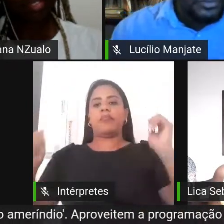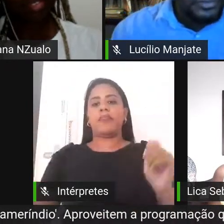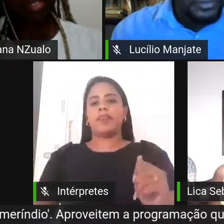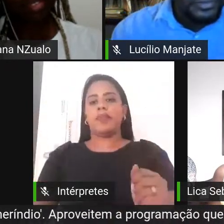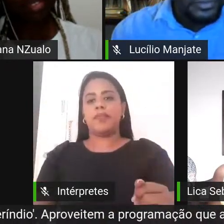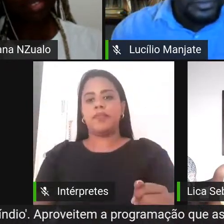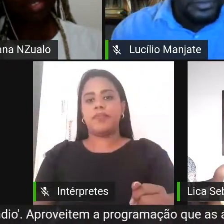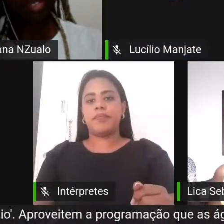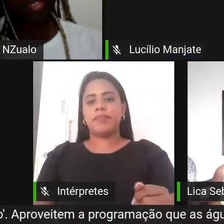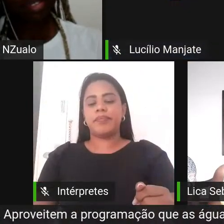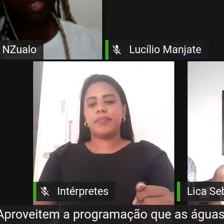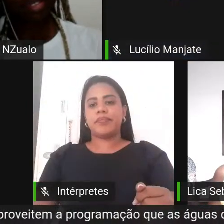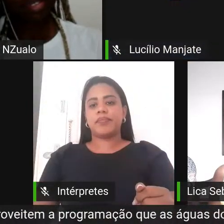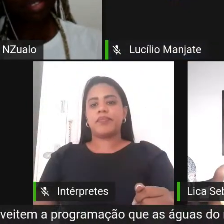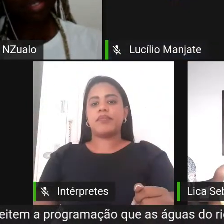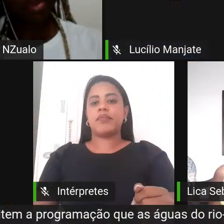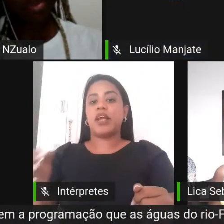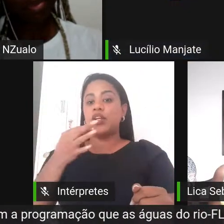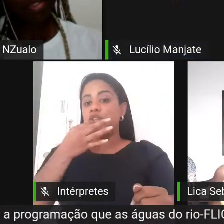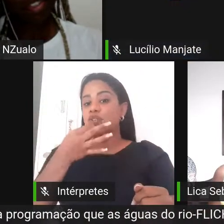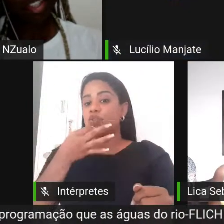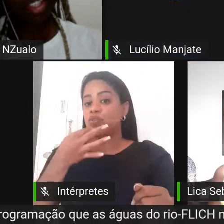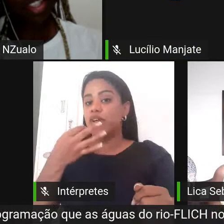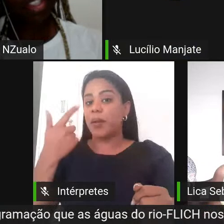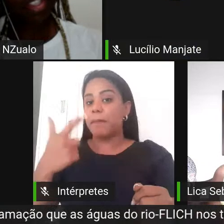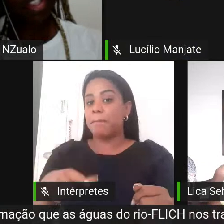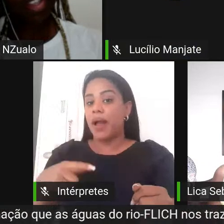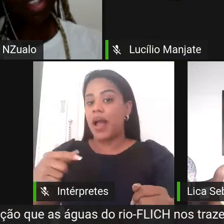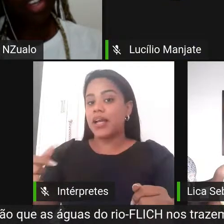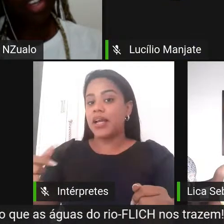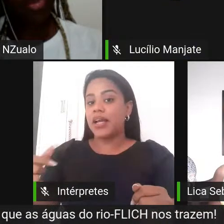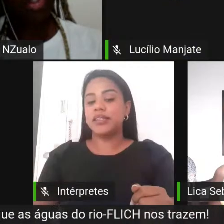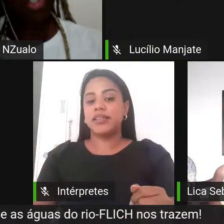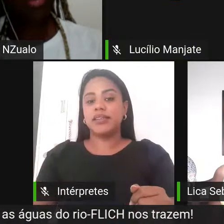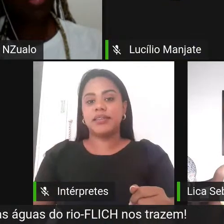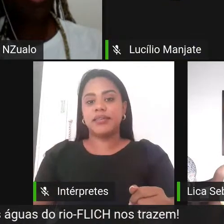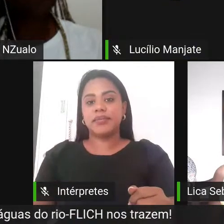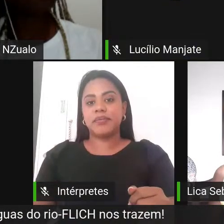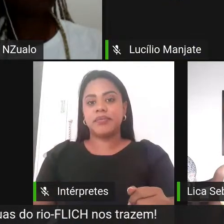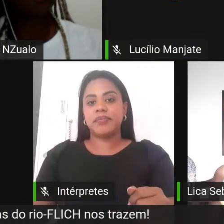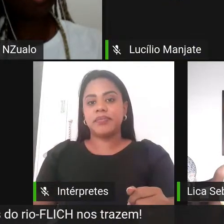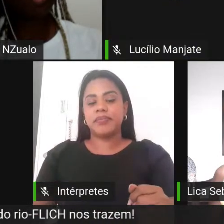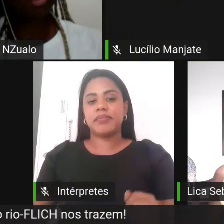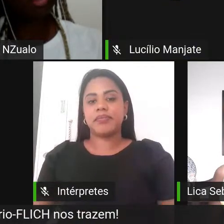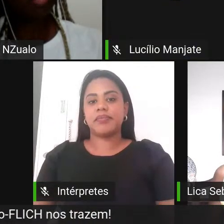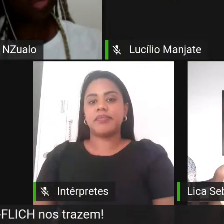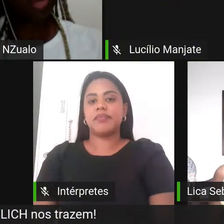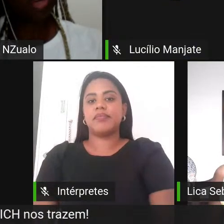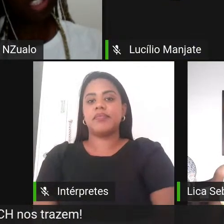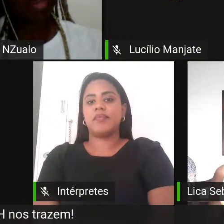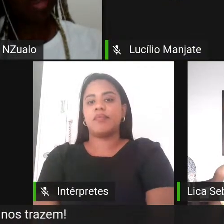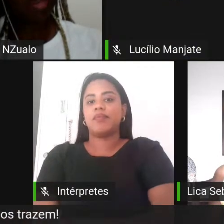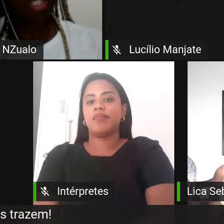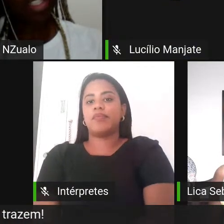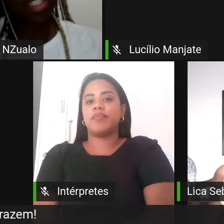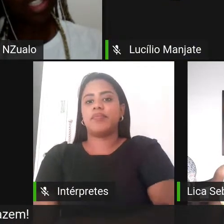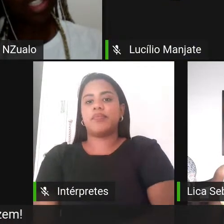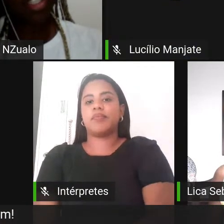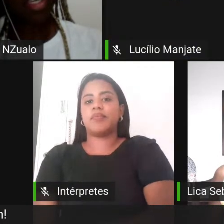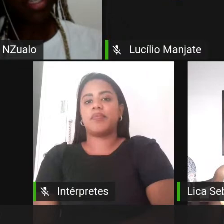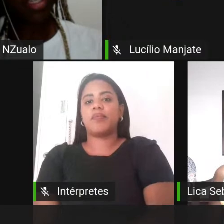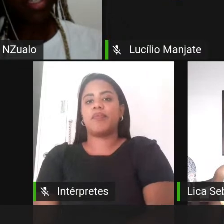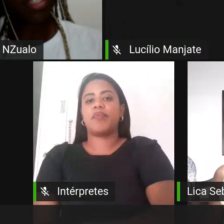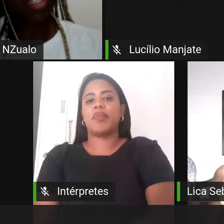Quer sugerir mais alguém, Eliana, nesse sentido? Sim, eu sugiro o livro de poemas da Mel